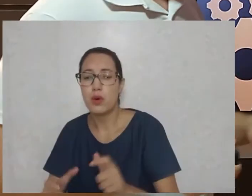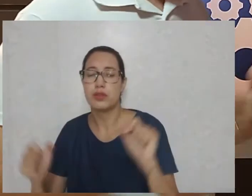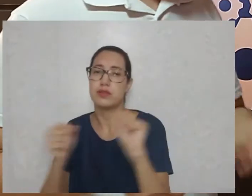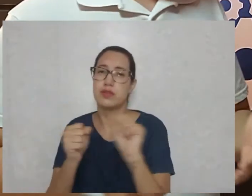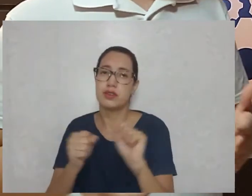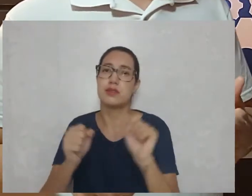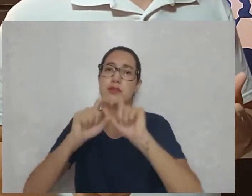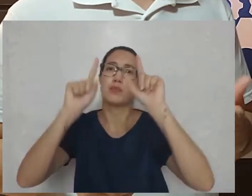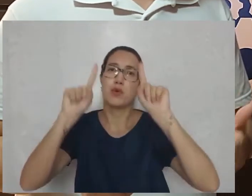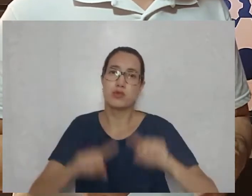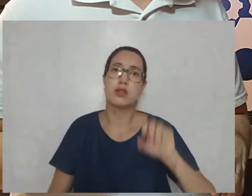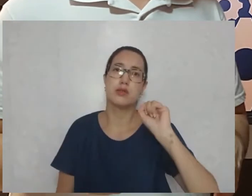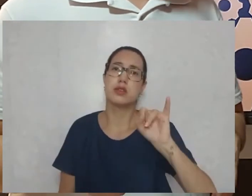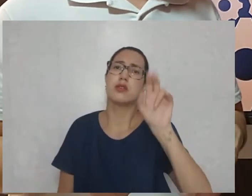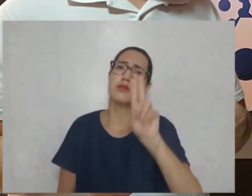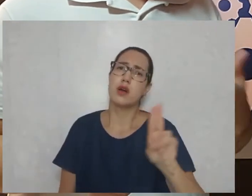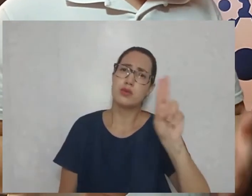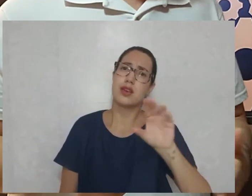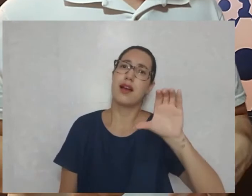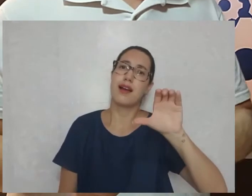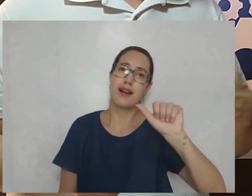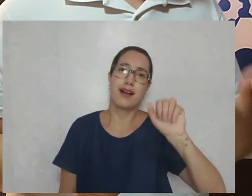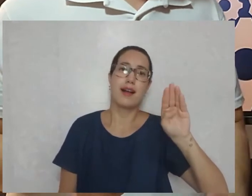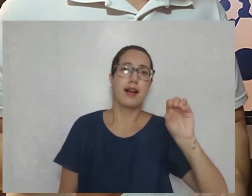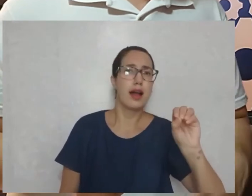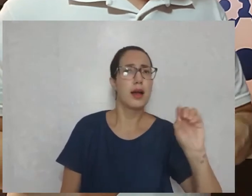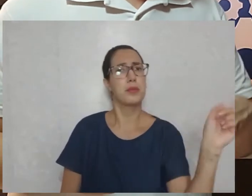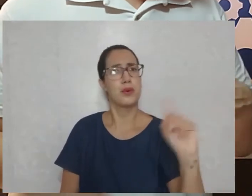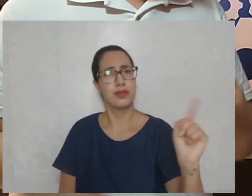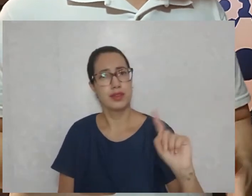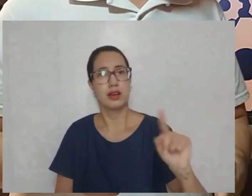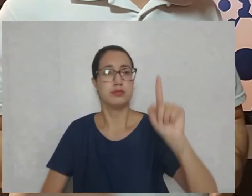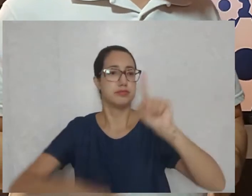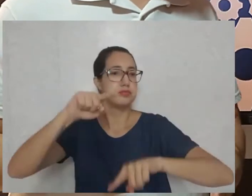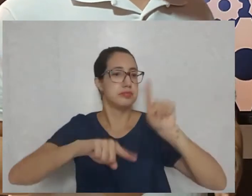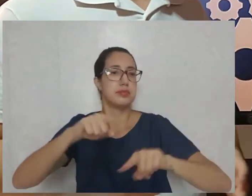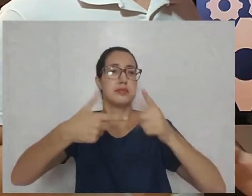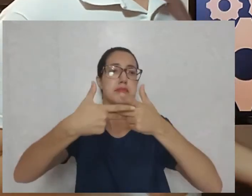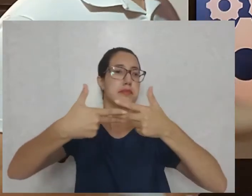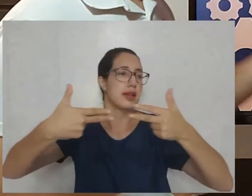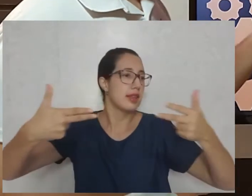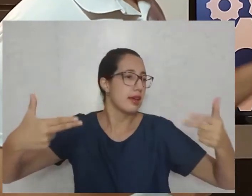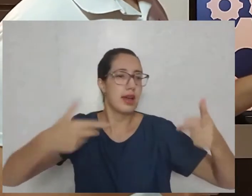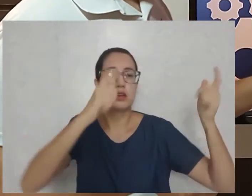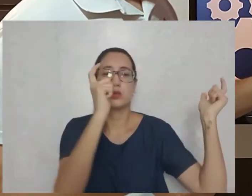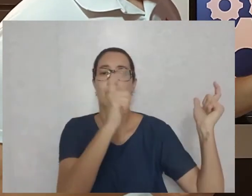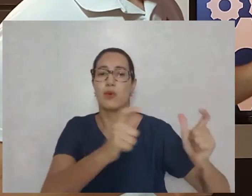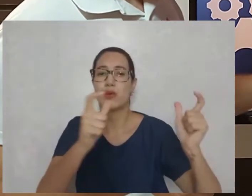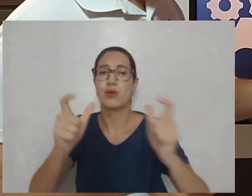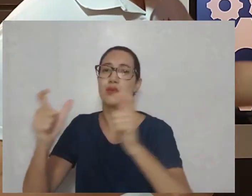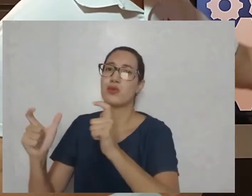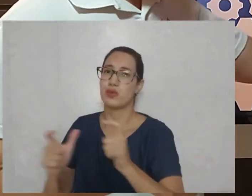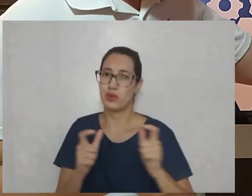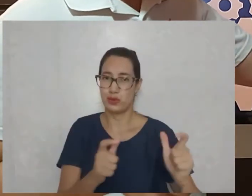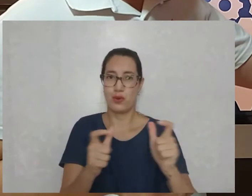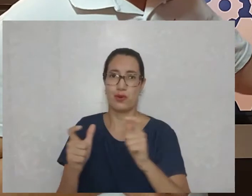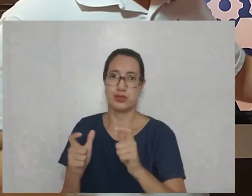é justamente você pensar em colocação de equipamentos e de cabeamento, tá? Então, já seria